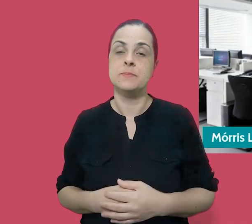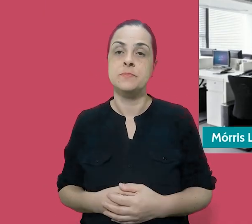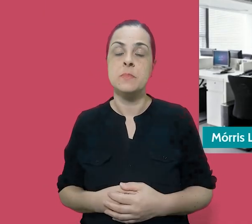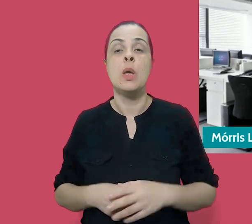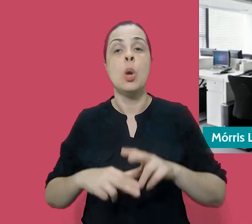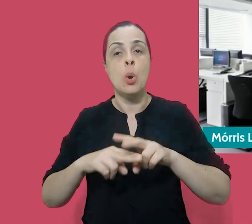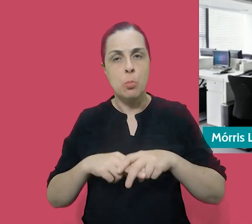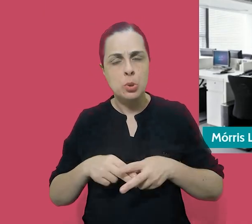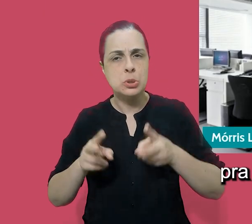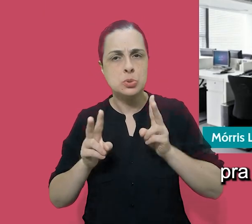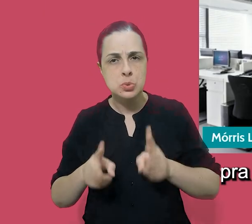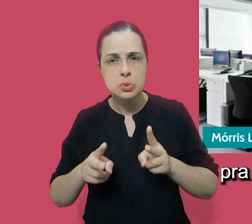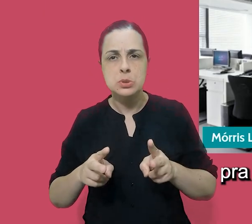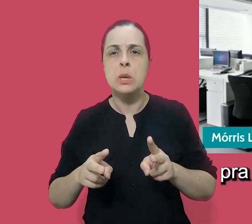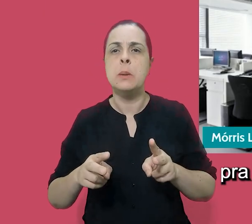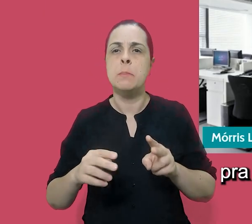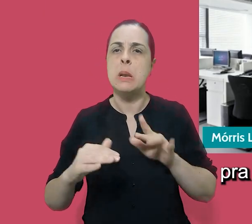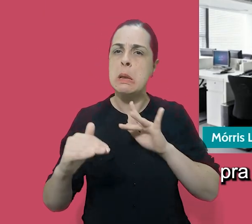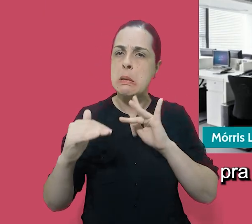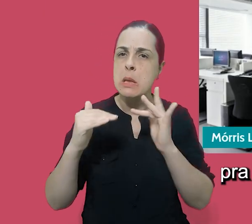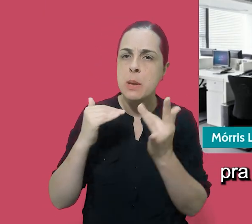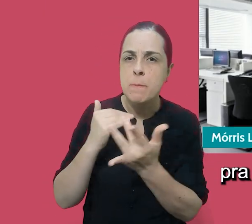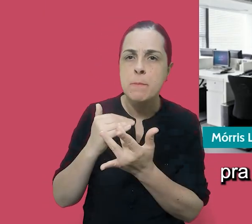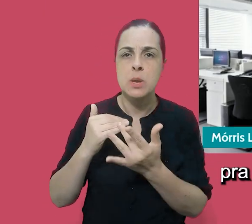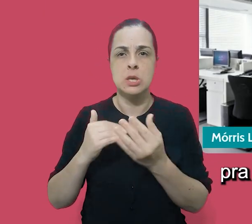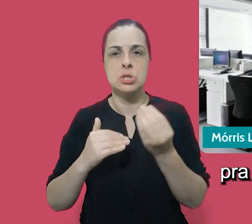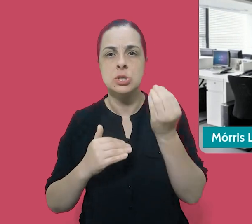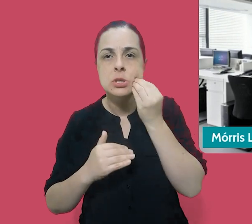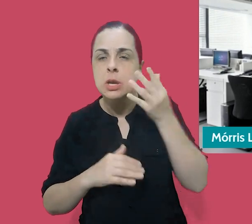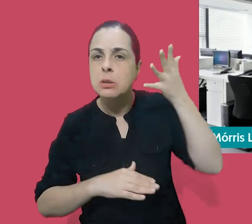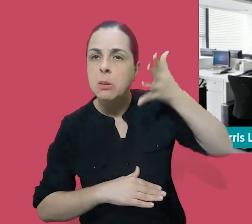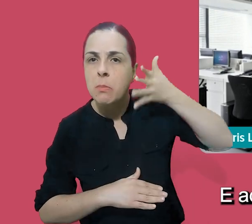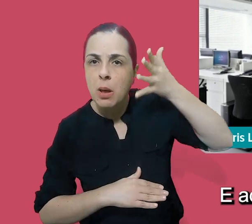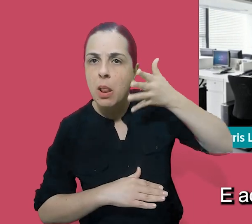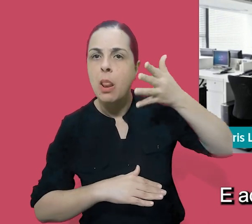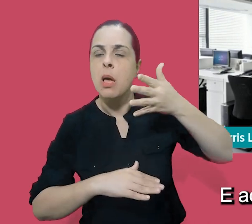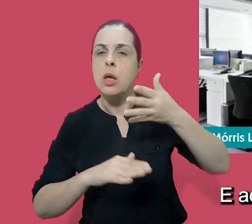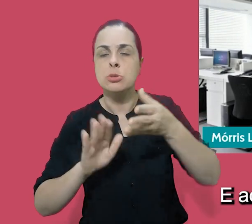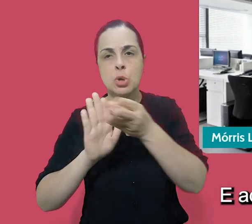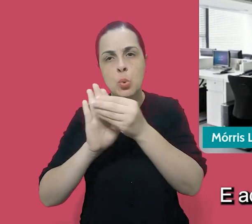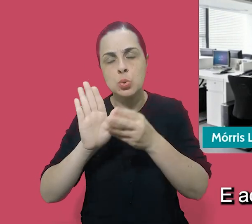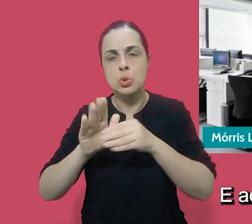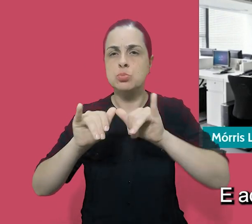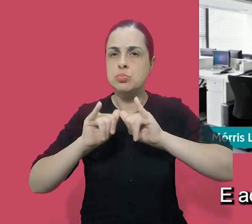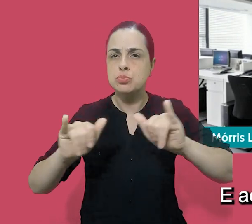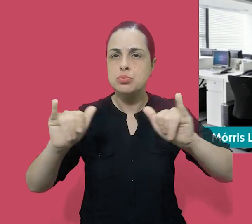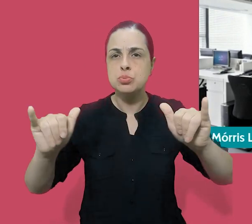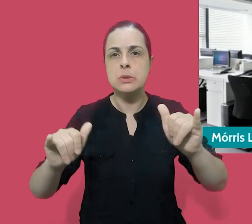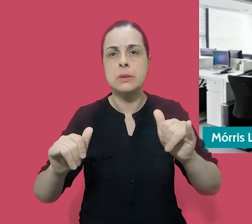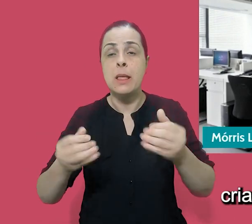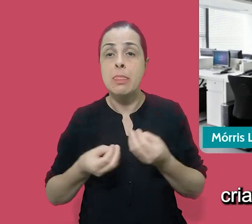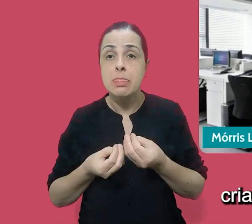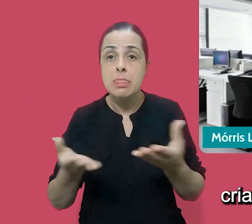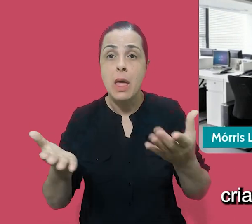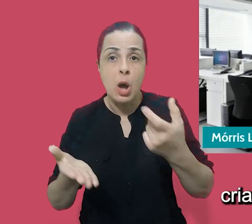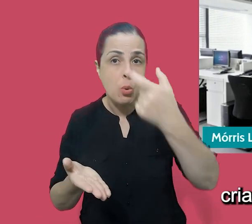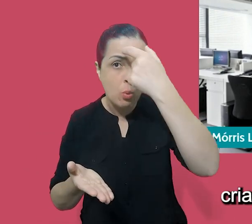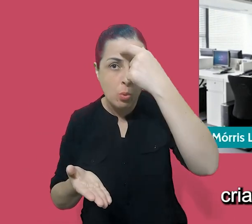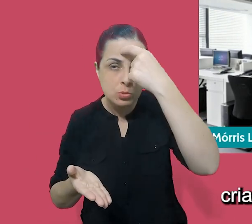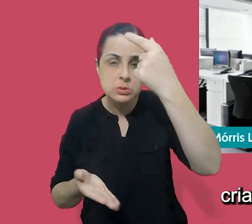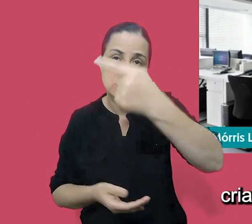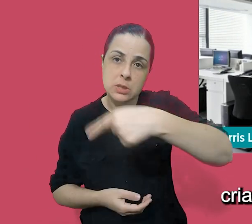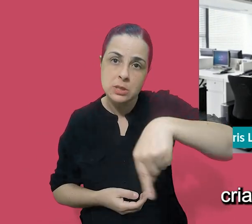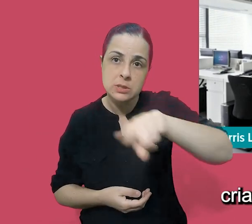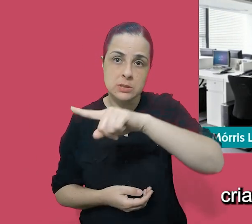para educar o mercado, para trazer mais conscientização sobre esse assunto e aos poucos tentando também criar ali algum